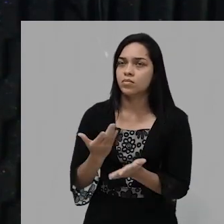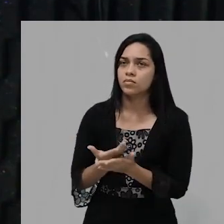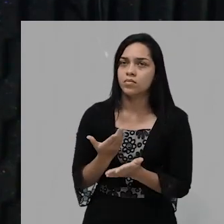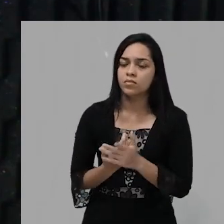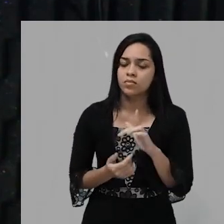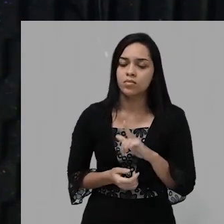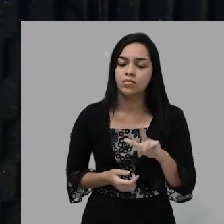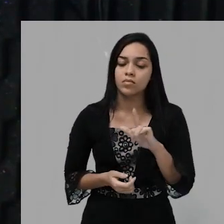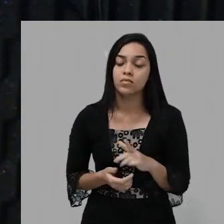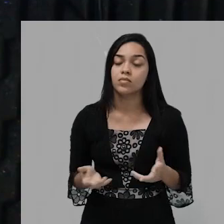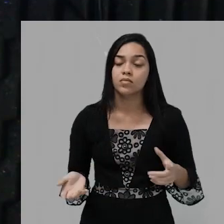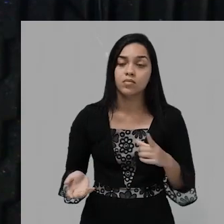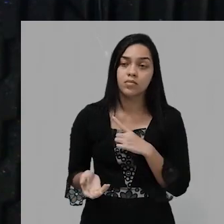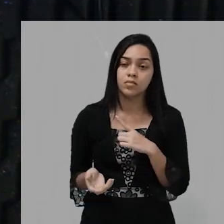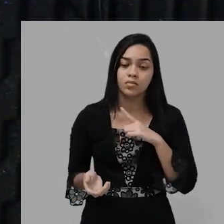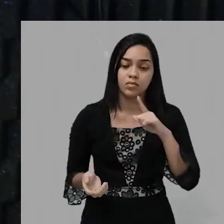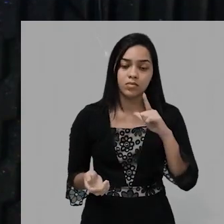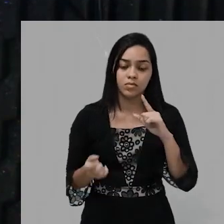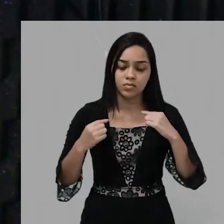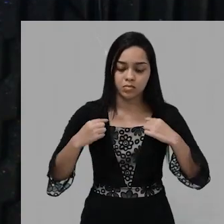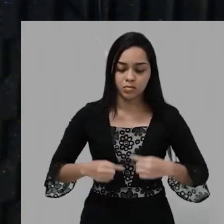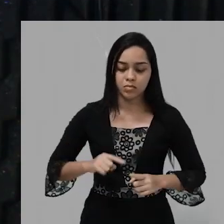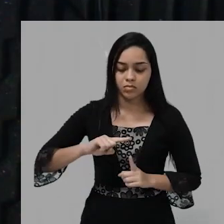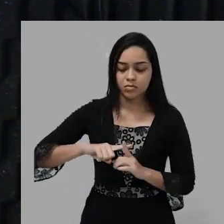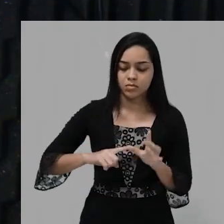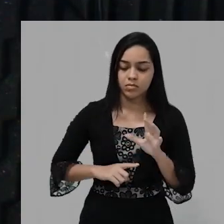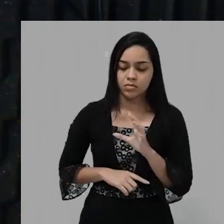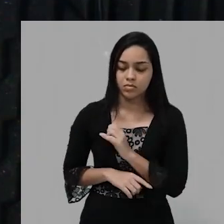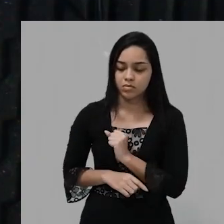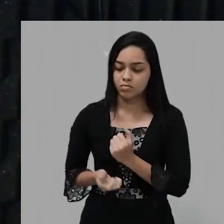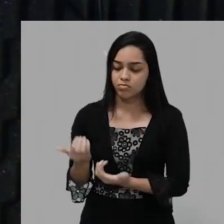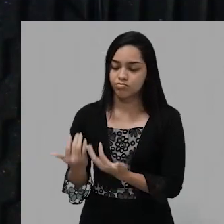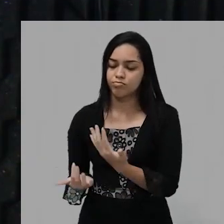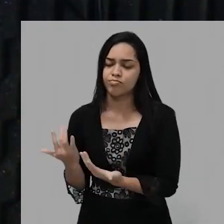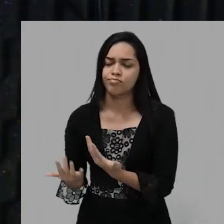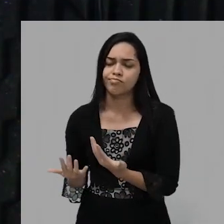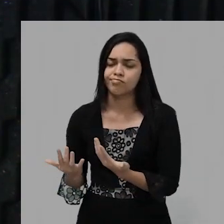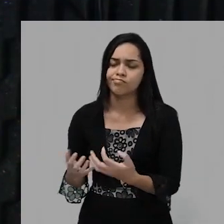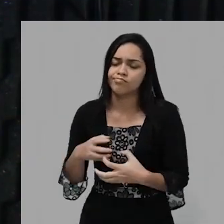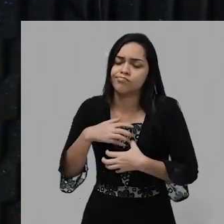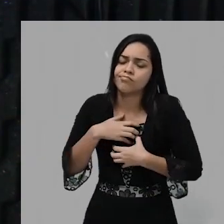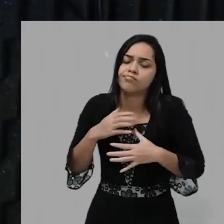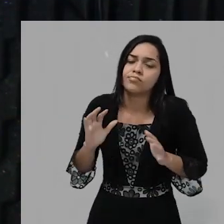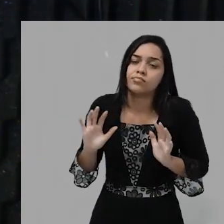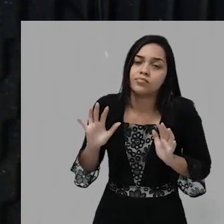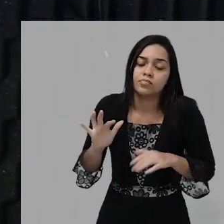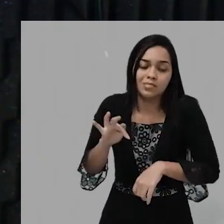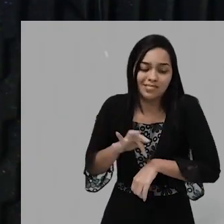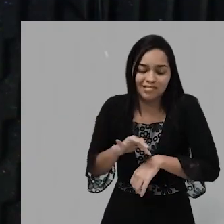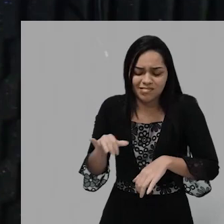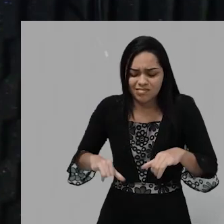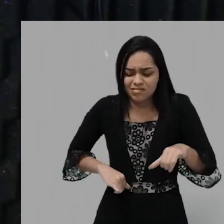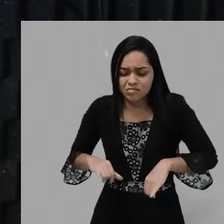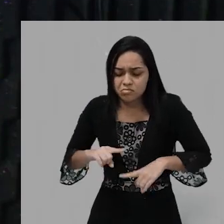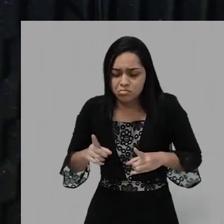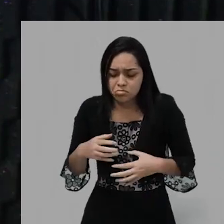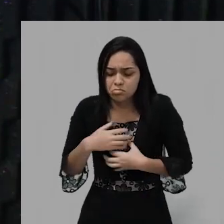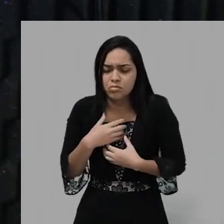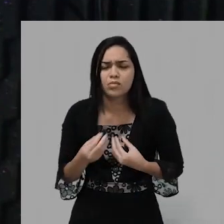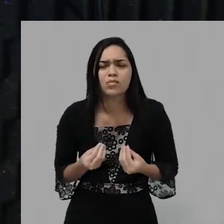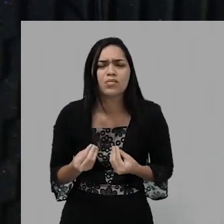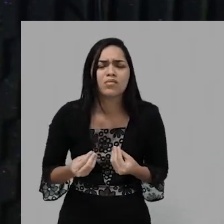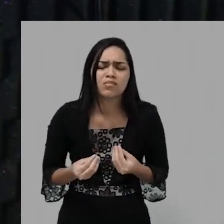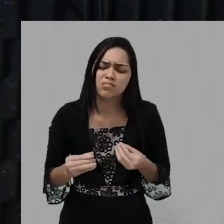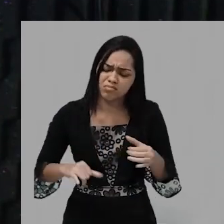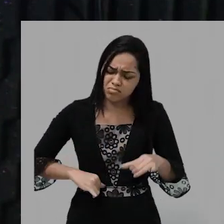na literatura de Luís de Camões, que diz: o amor é fogo que arde sem se ver, é ferida que dói e não se sente. Como é que